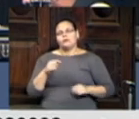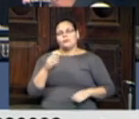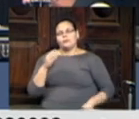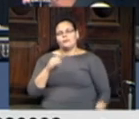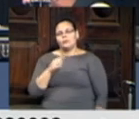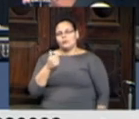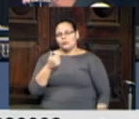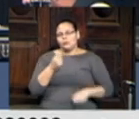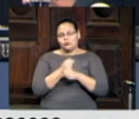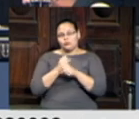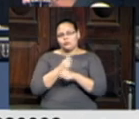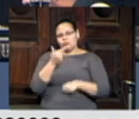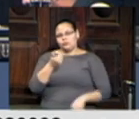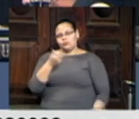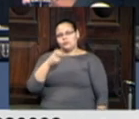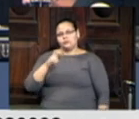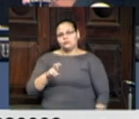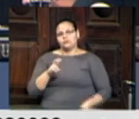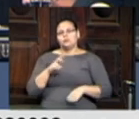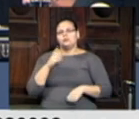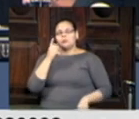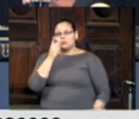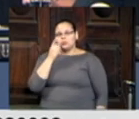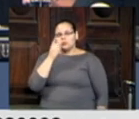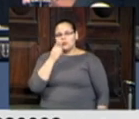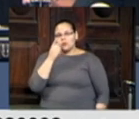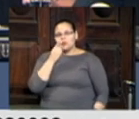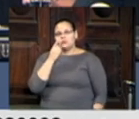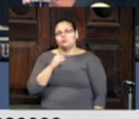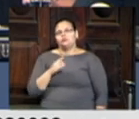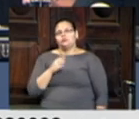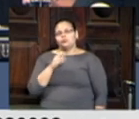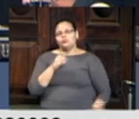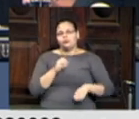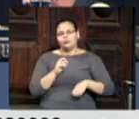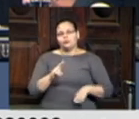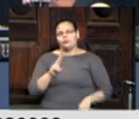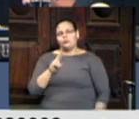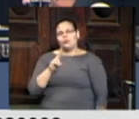683/2015, de autoria do deputado Dr. Júlio Ianelli.